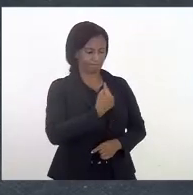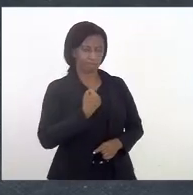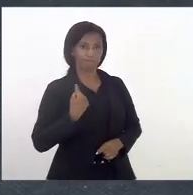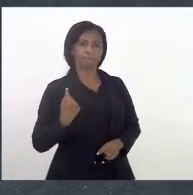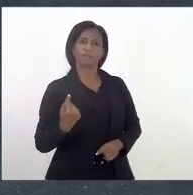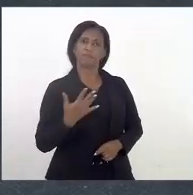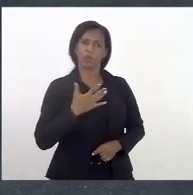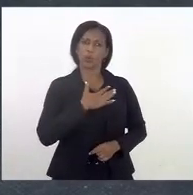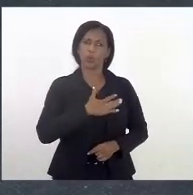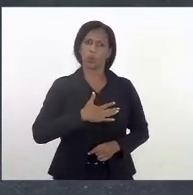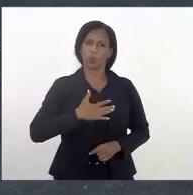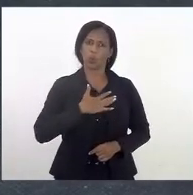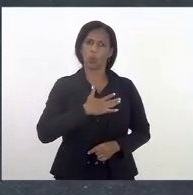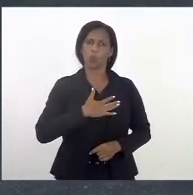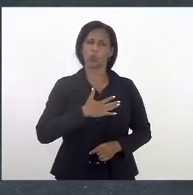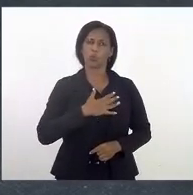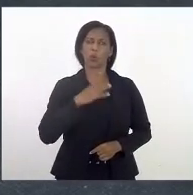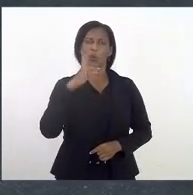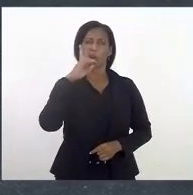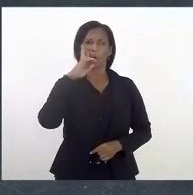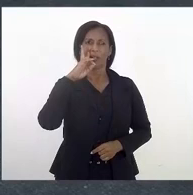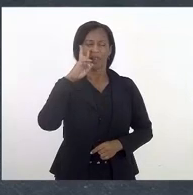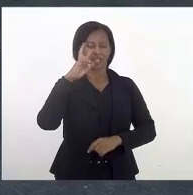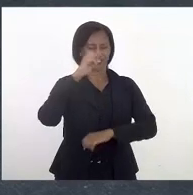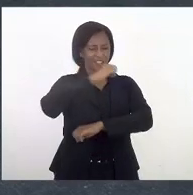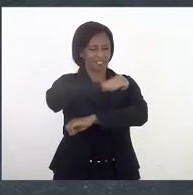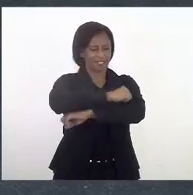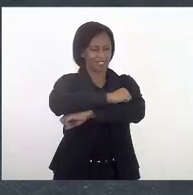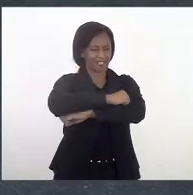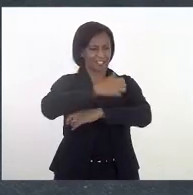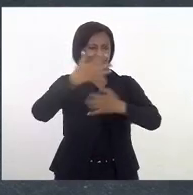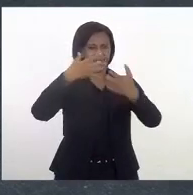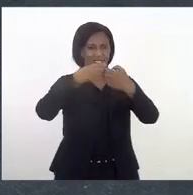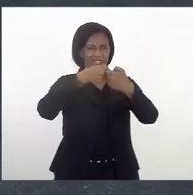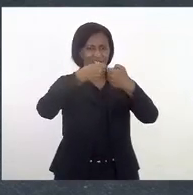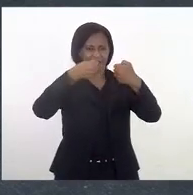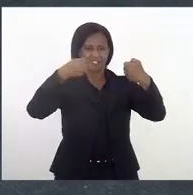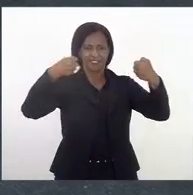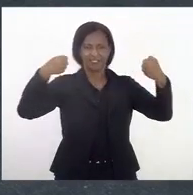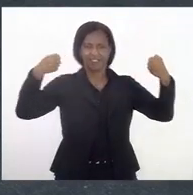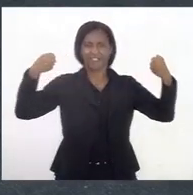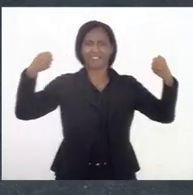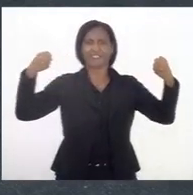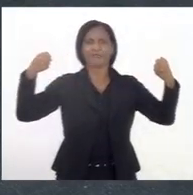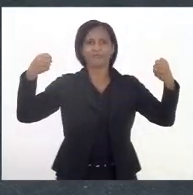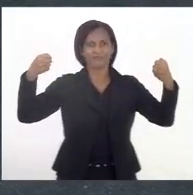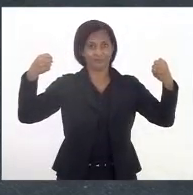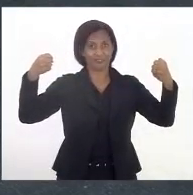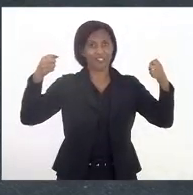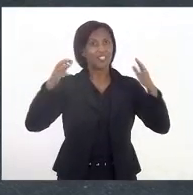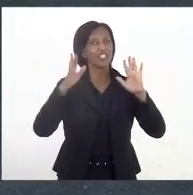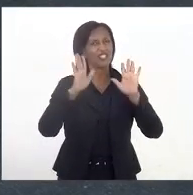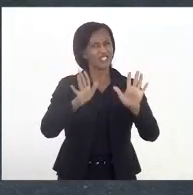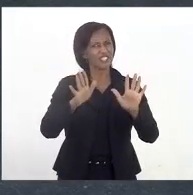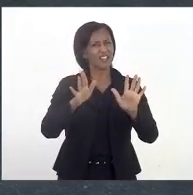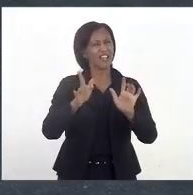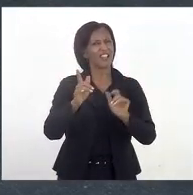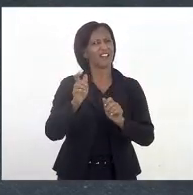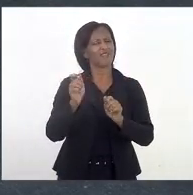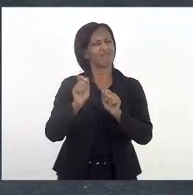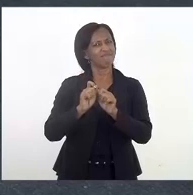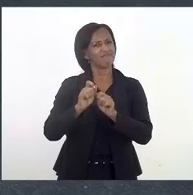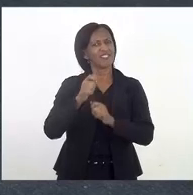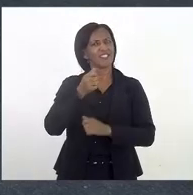gostamos de olhar da janelas das nossas salas e já o fazia lá no prédio